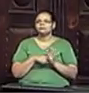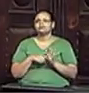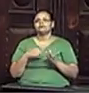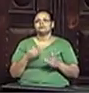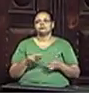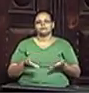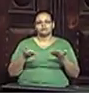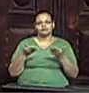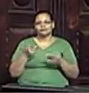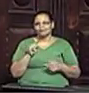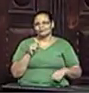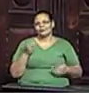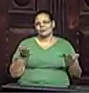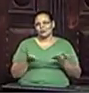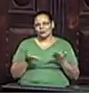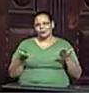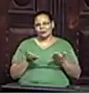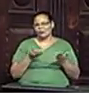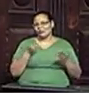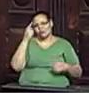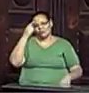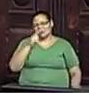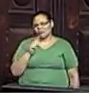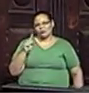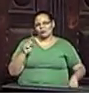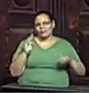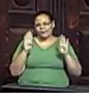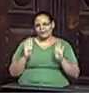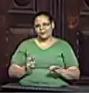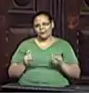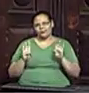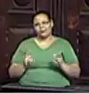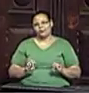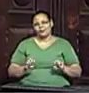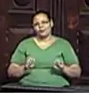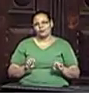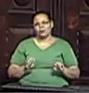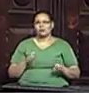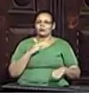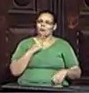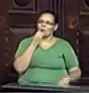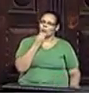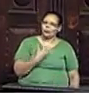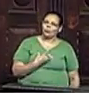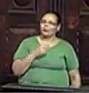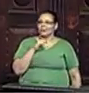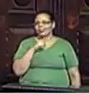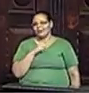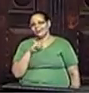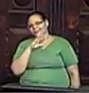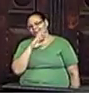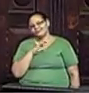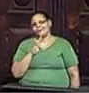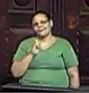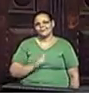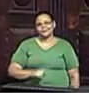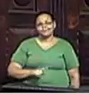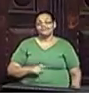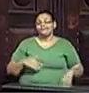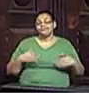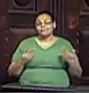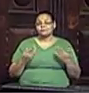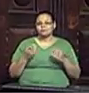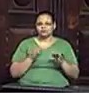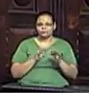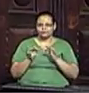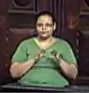credenciá-las tecnicamente, porque hoje não se sabe bem como que elas entram no circuito, nem as boas, nem as mais. Portanto, o projeto oferece